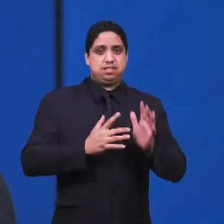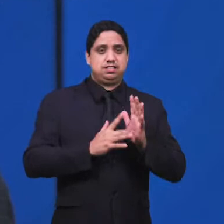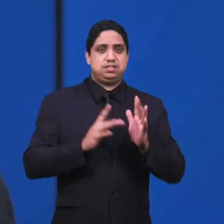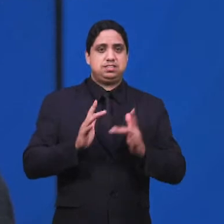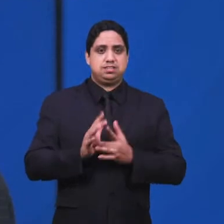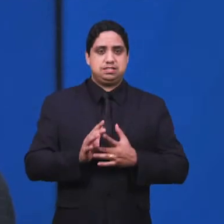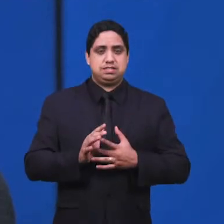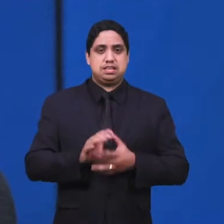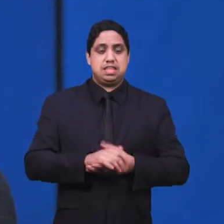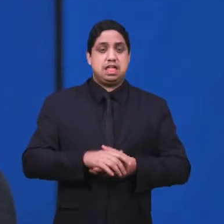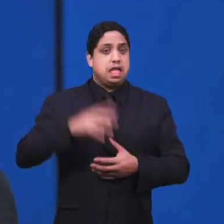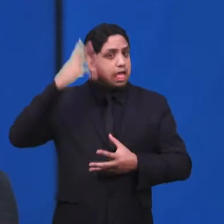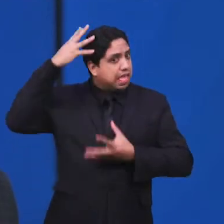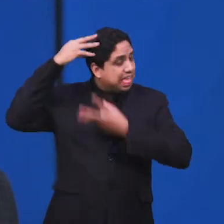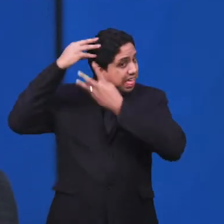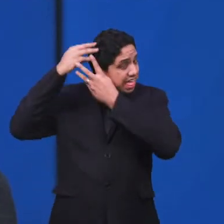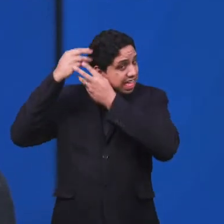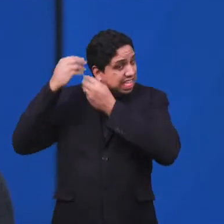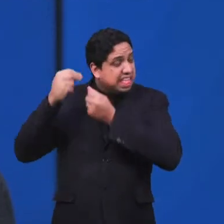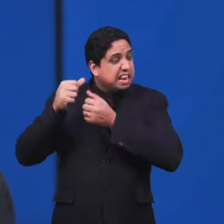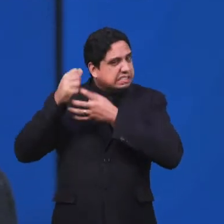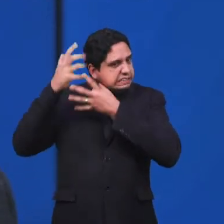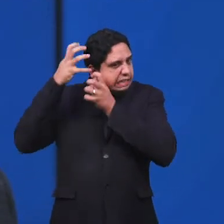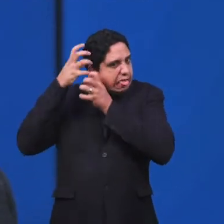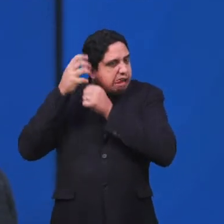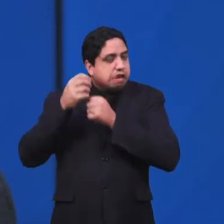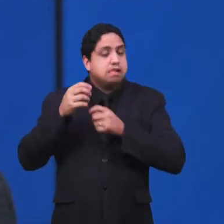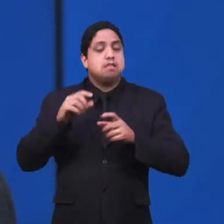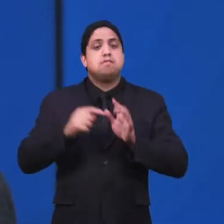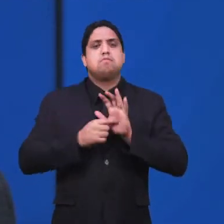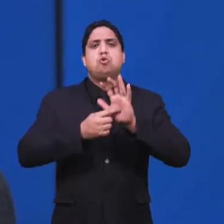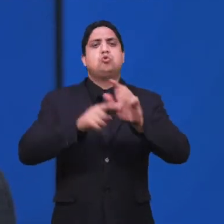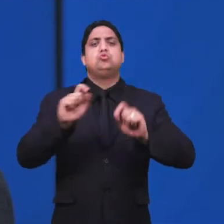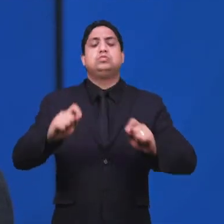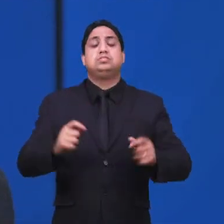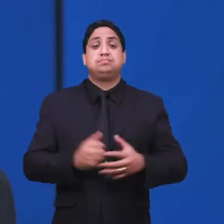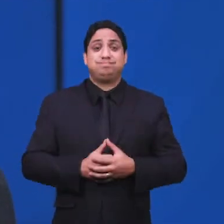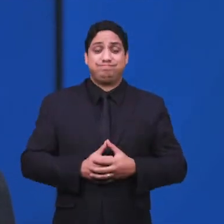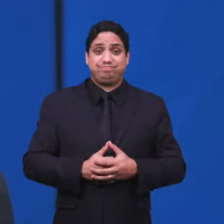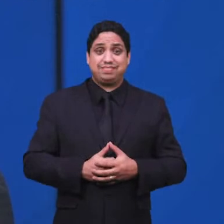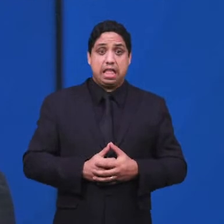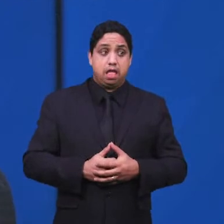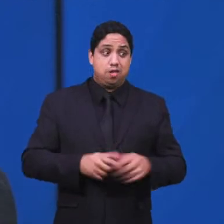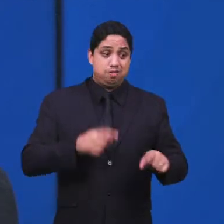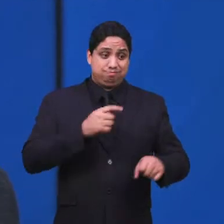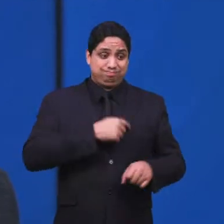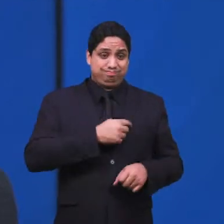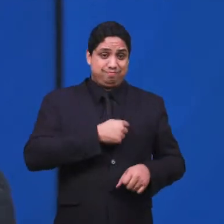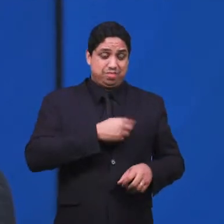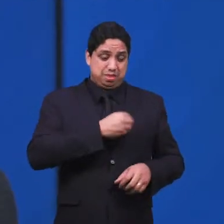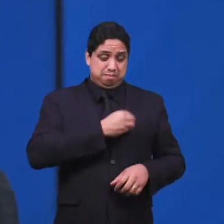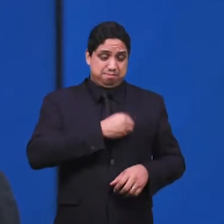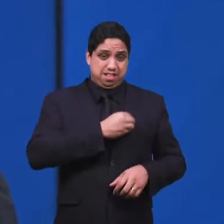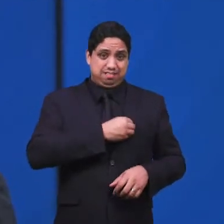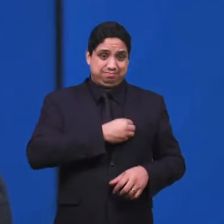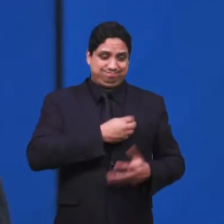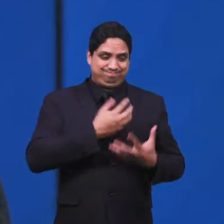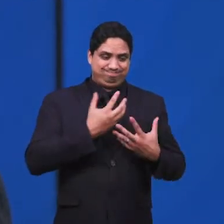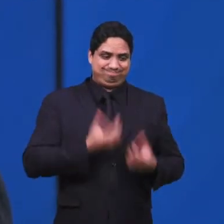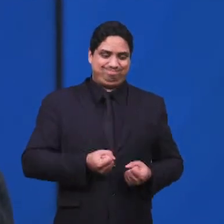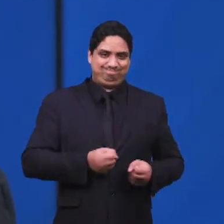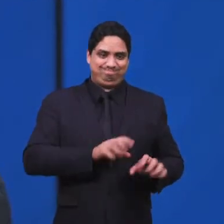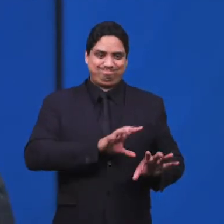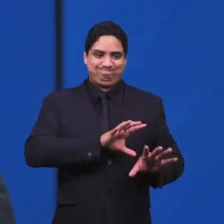cabelos crespos, ali mostrando exatamente o momento em que a opressão, né, o negrume das trevas do